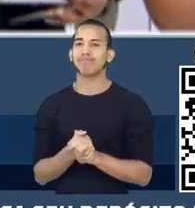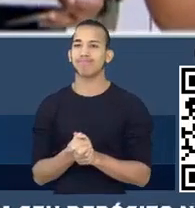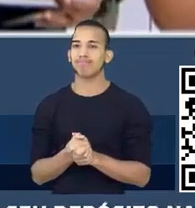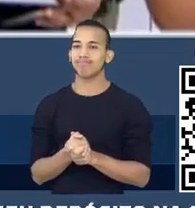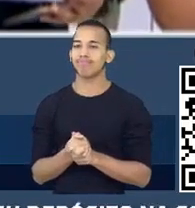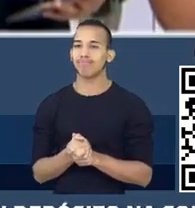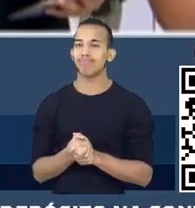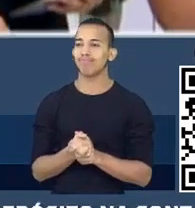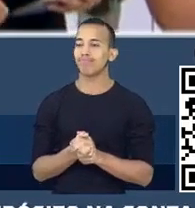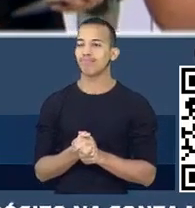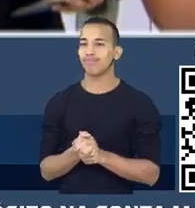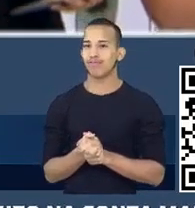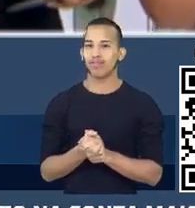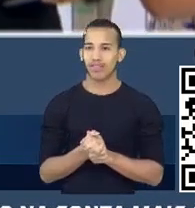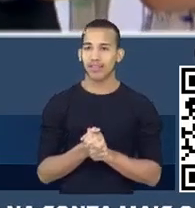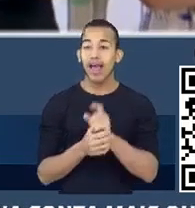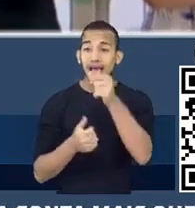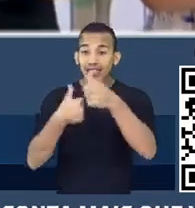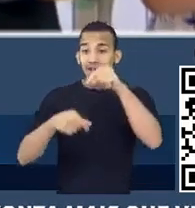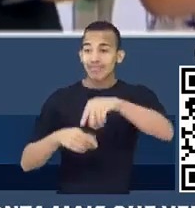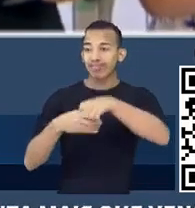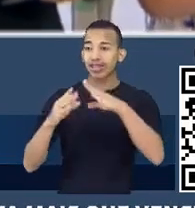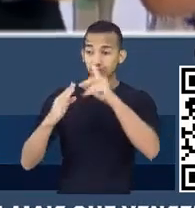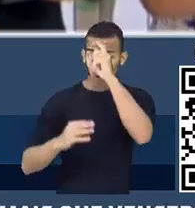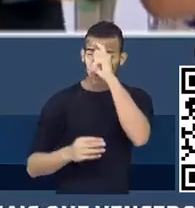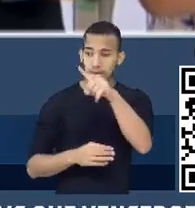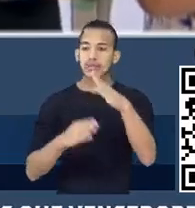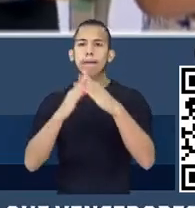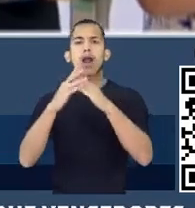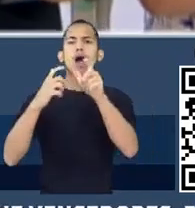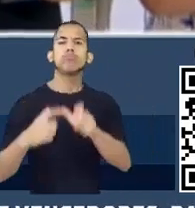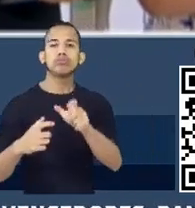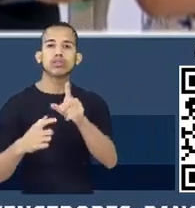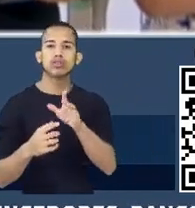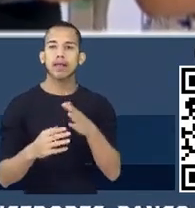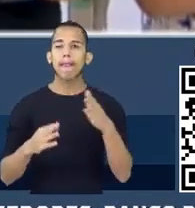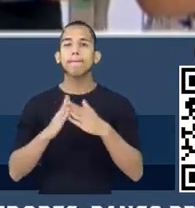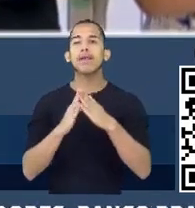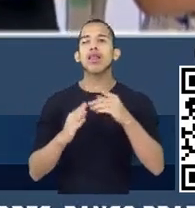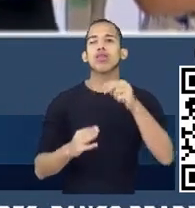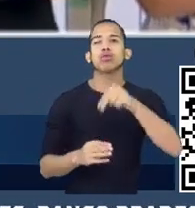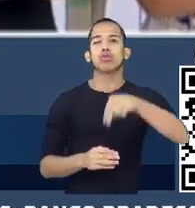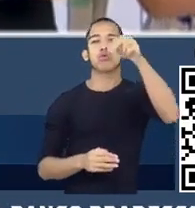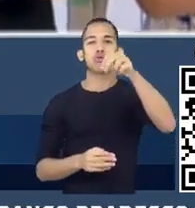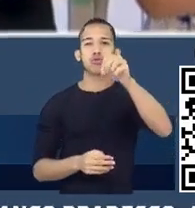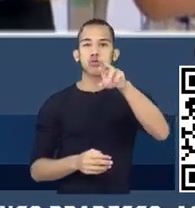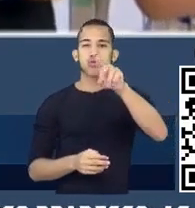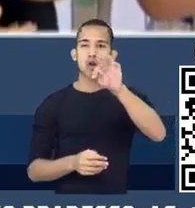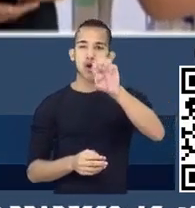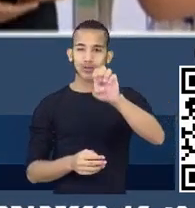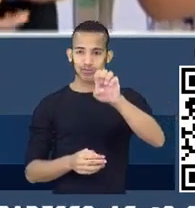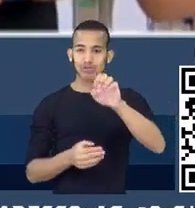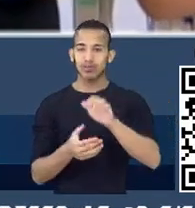Em Valença. Quem está no hospital lá em Valença. Você mora onde, filha? Eu sou de Piraí do Norte. Só que a minha roça... Mas qual